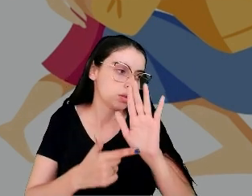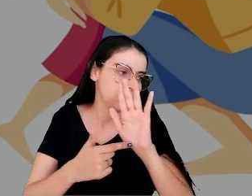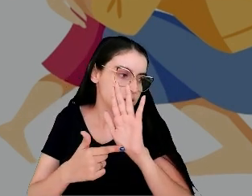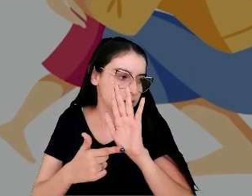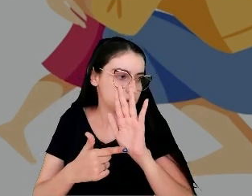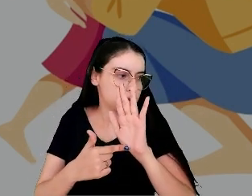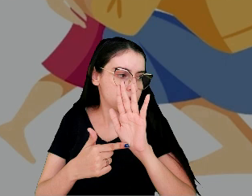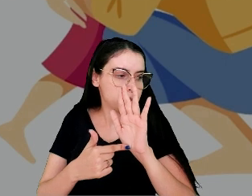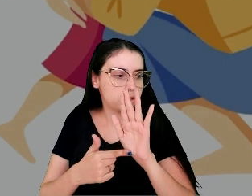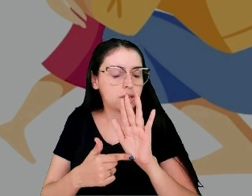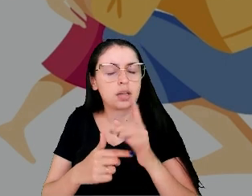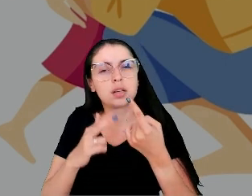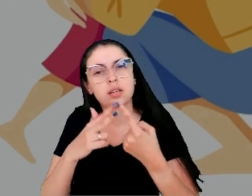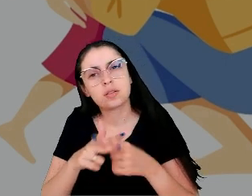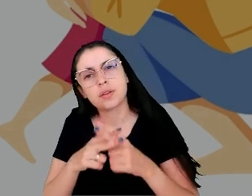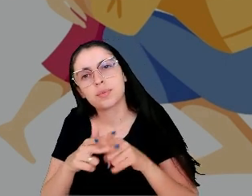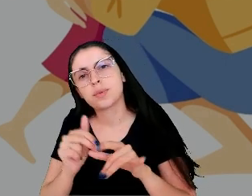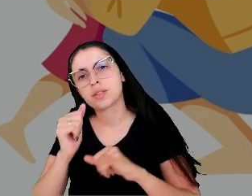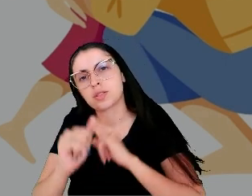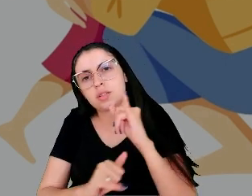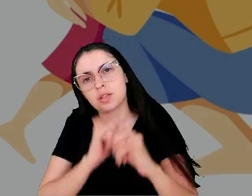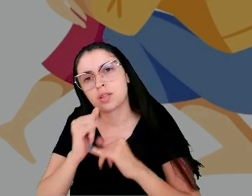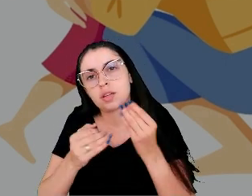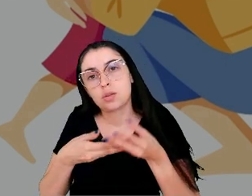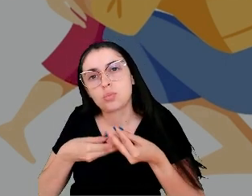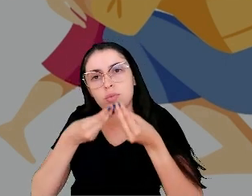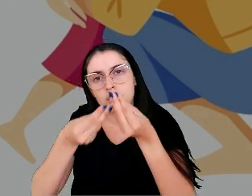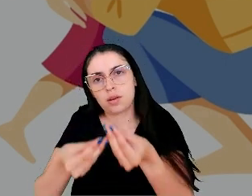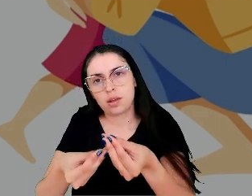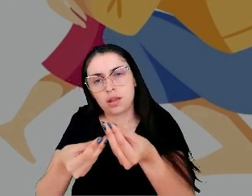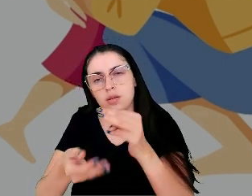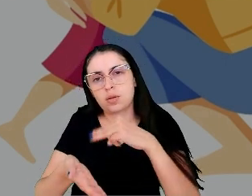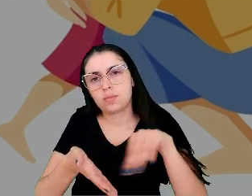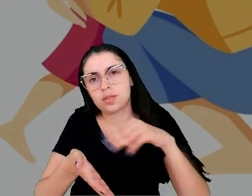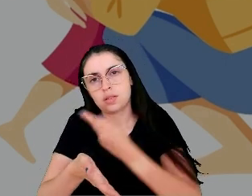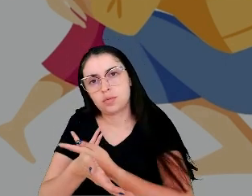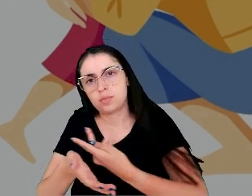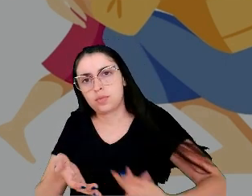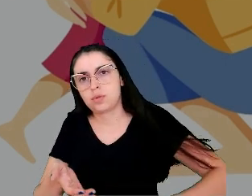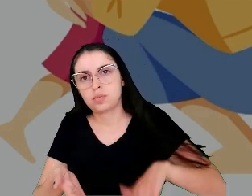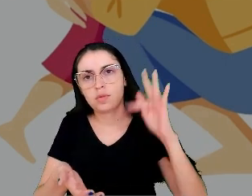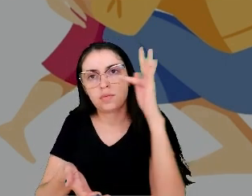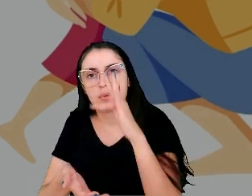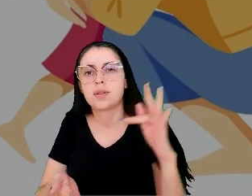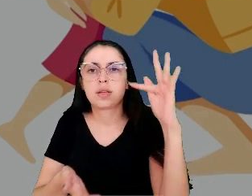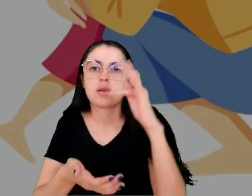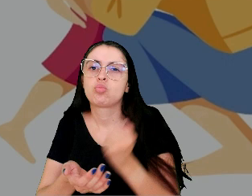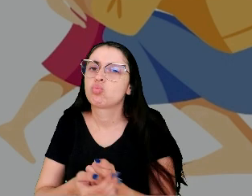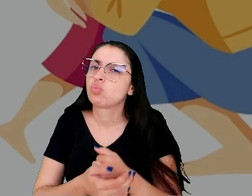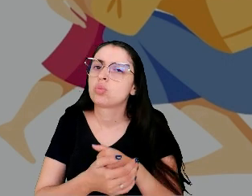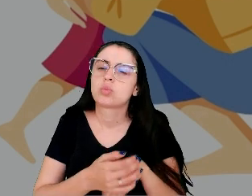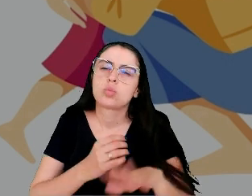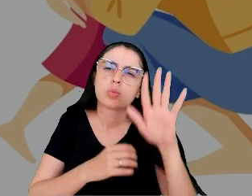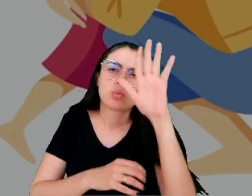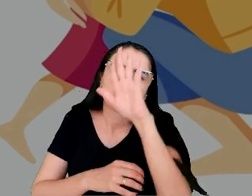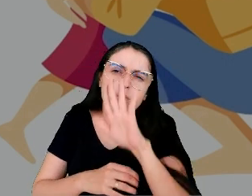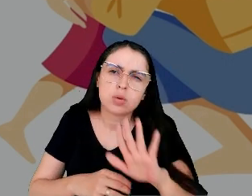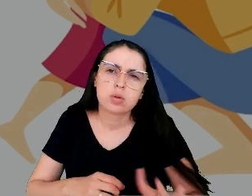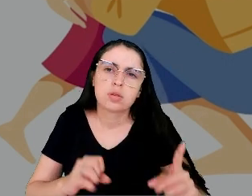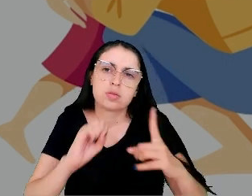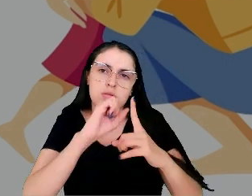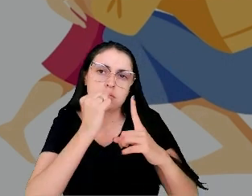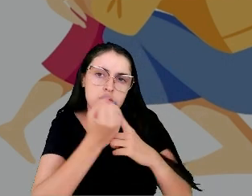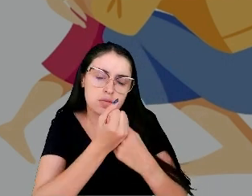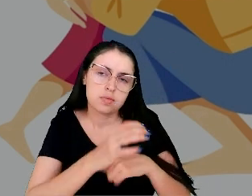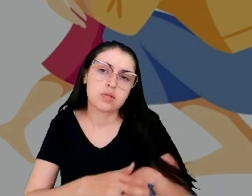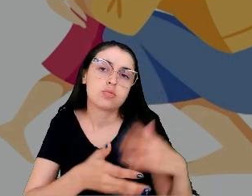essa ferramenta digital, que é uma entrega do Ministério Público Federal para toda a sociedade, e fica